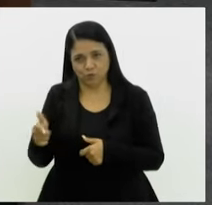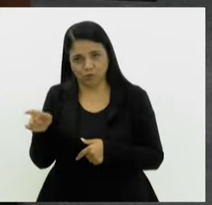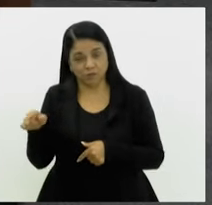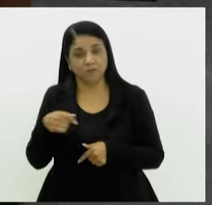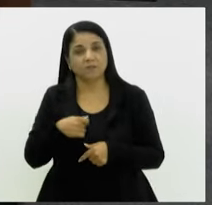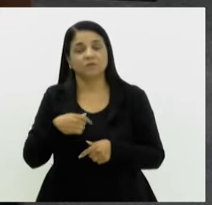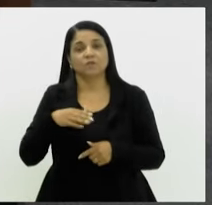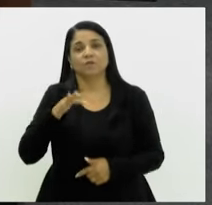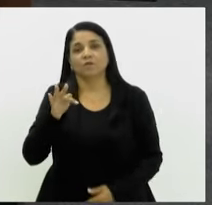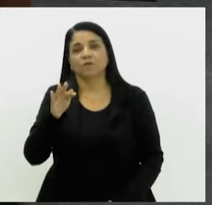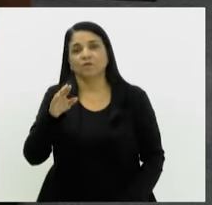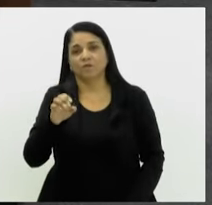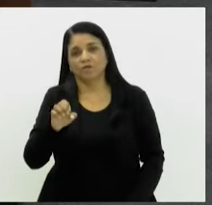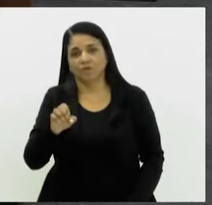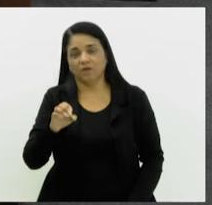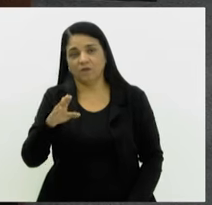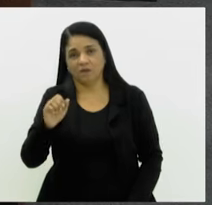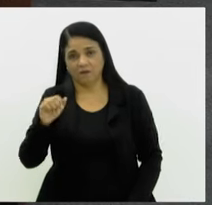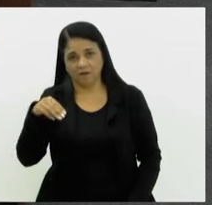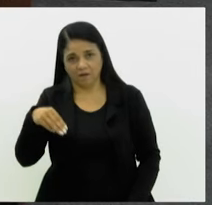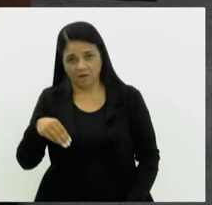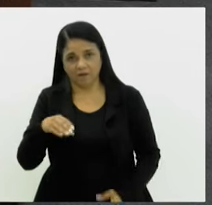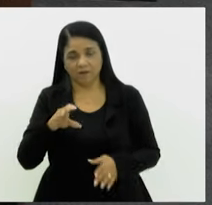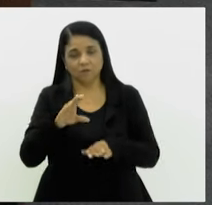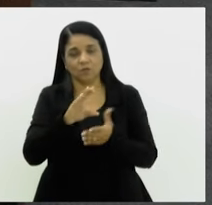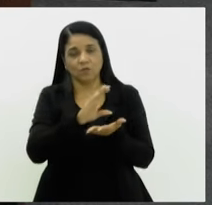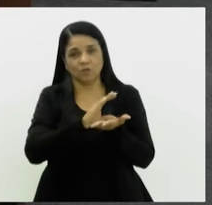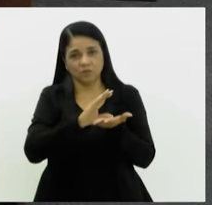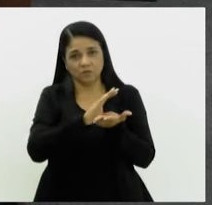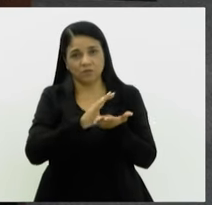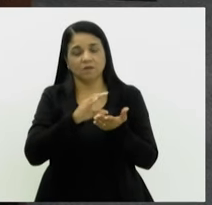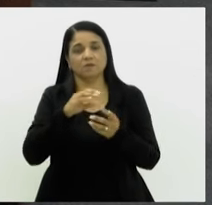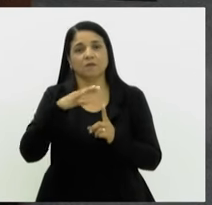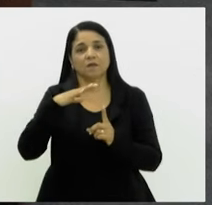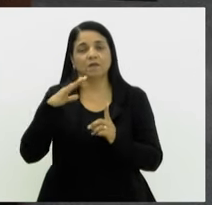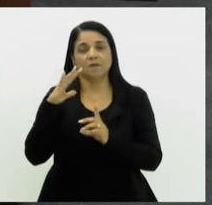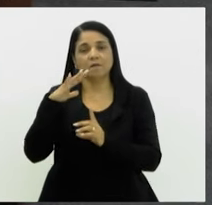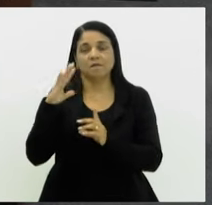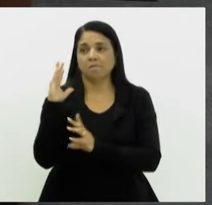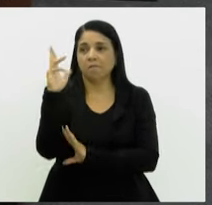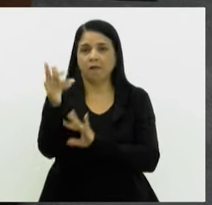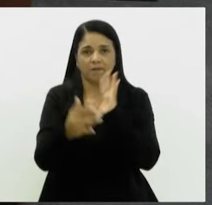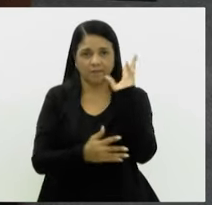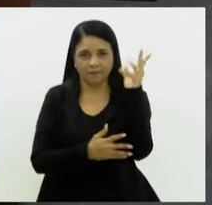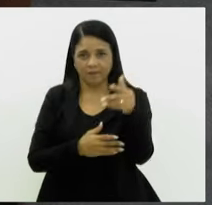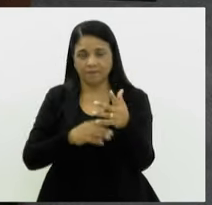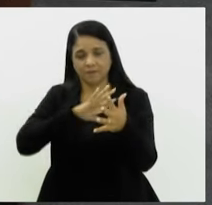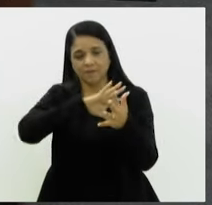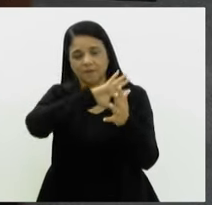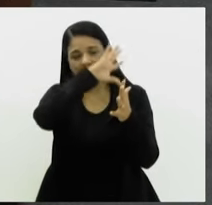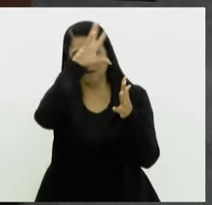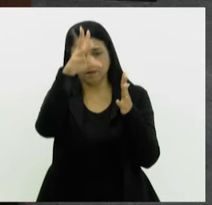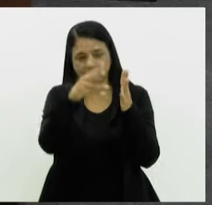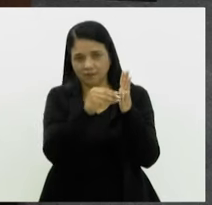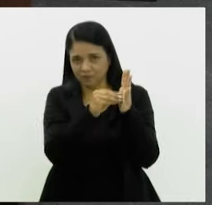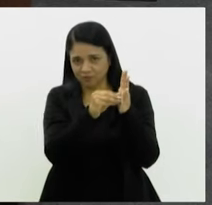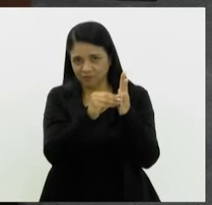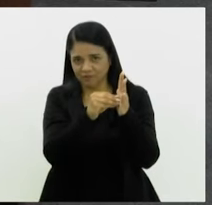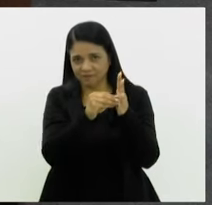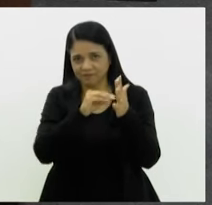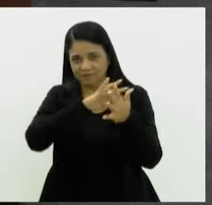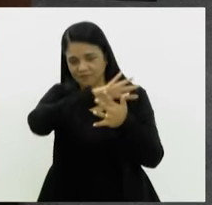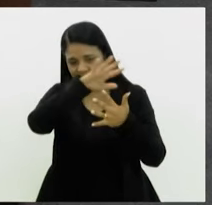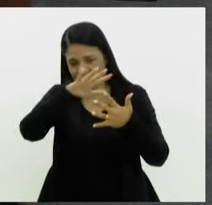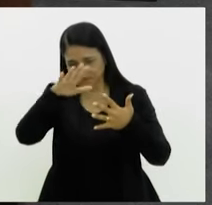no FECAM, no Conselho do FECAM, no Conselho do Fundo da Mata Atlântica, no CONEMA, o Ministério